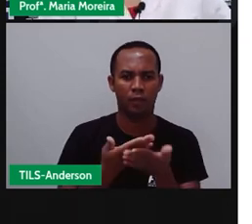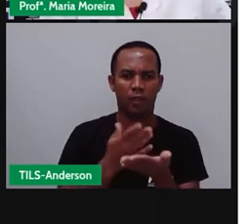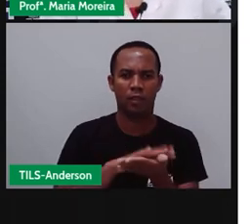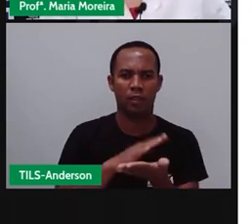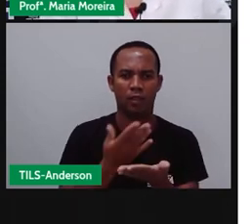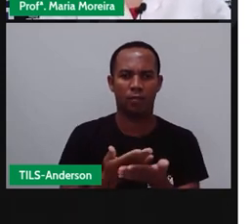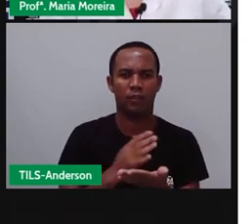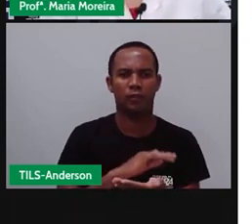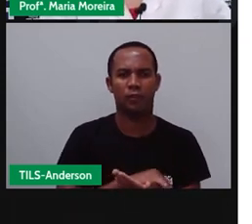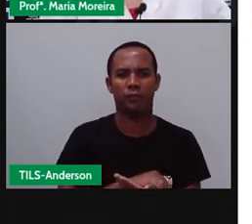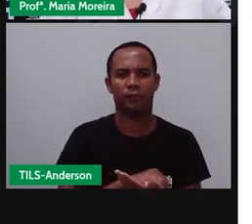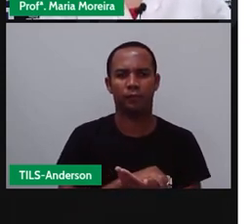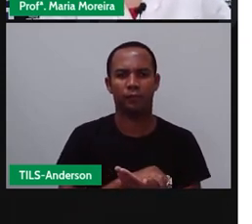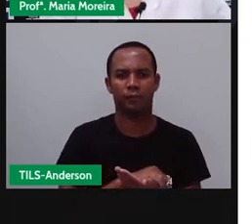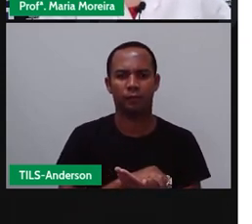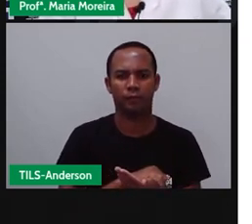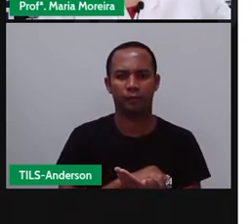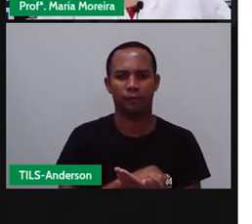intérprete,